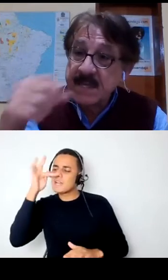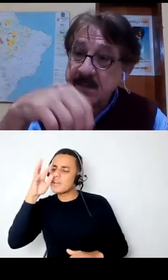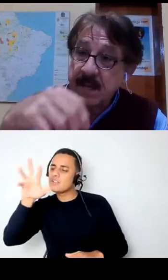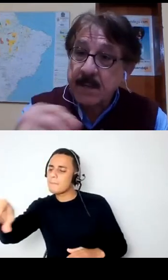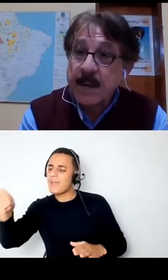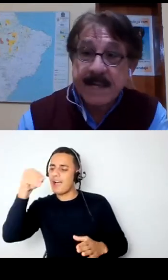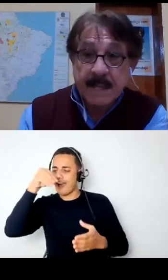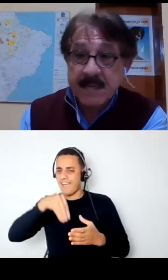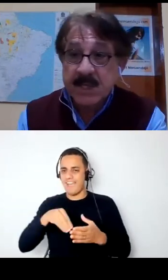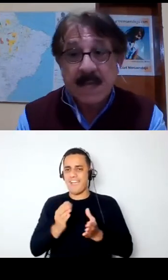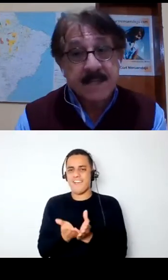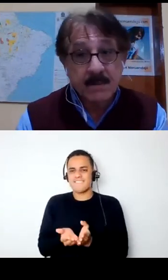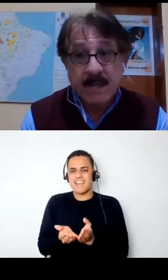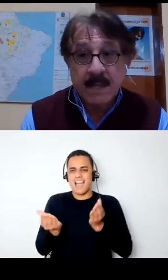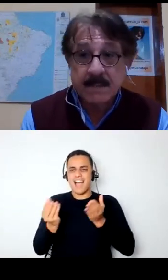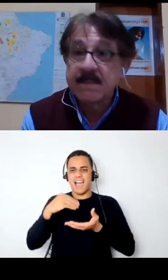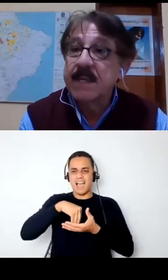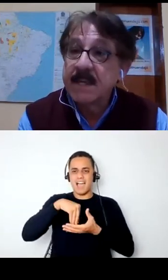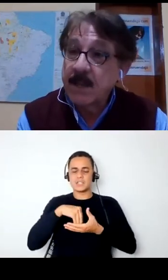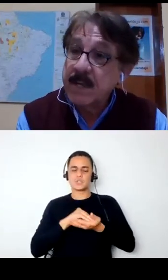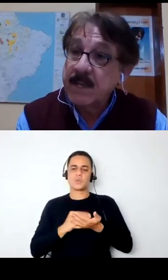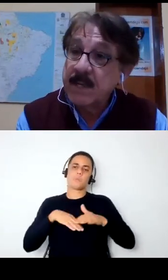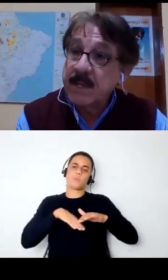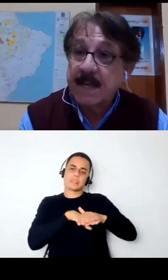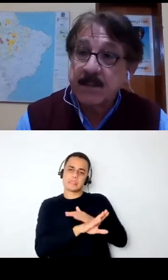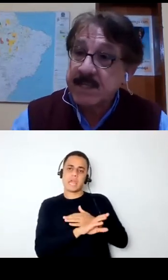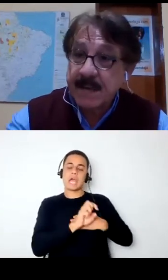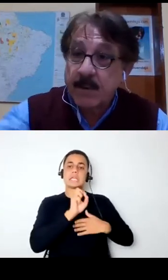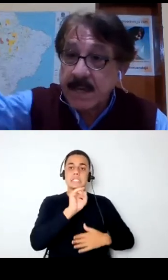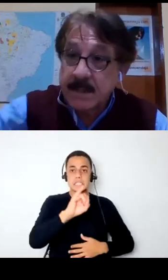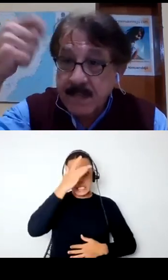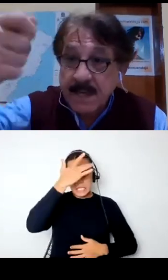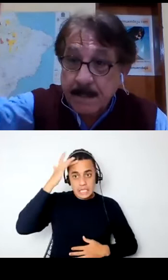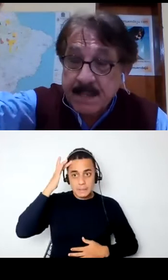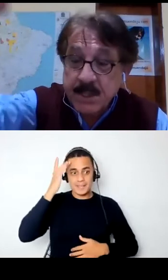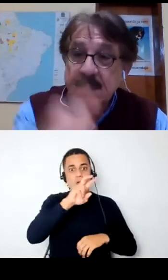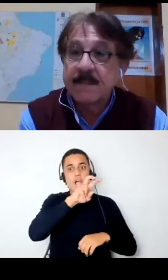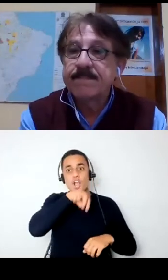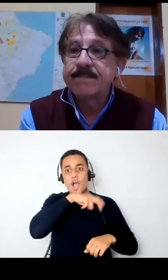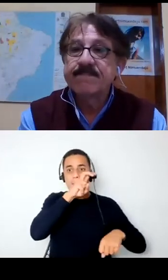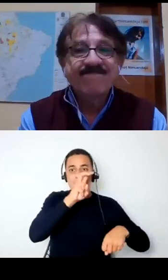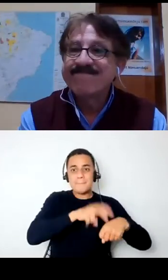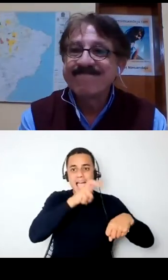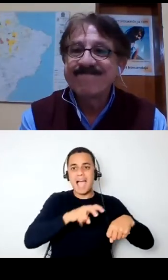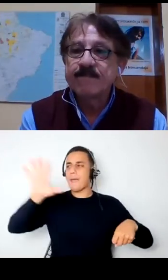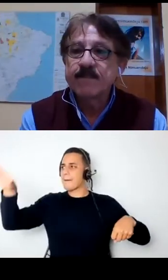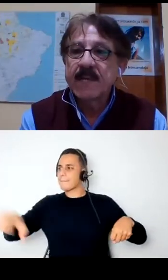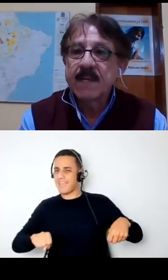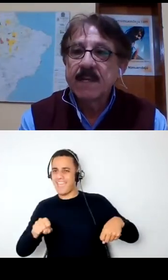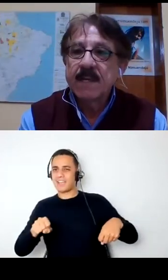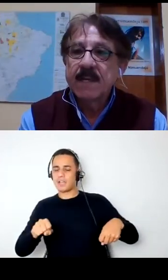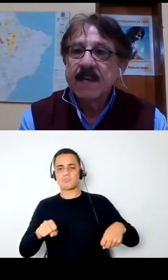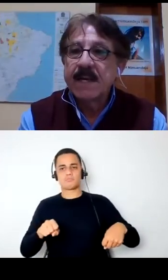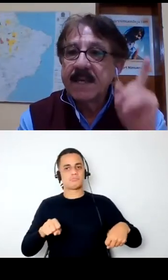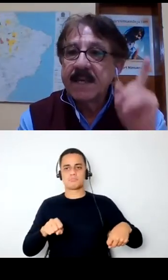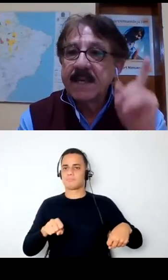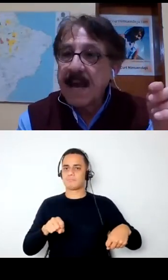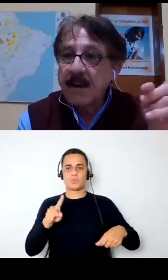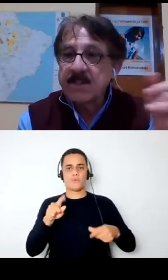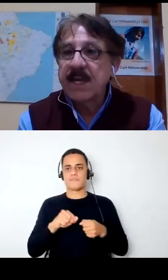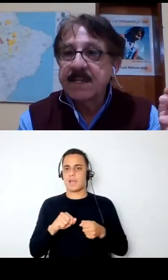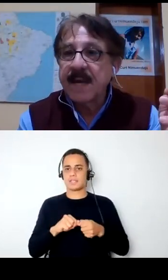companheira para eles. Então, o Caingan conhece uma planta, tem um remédio de uma planta para